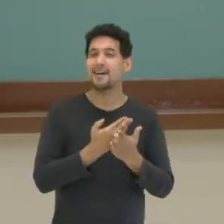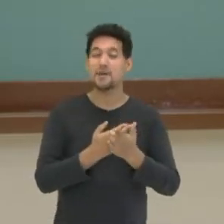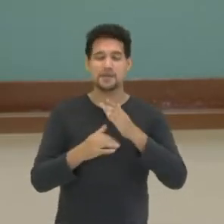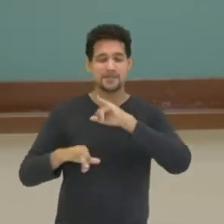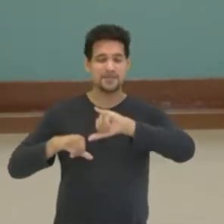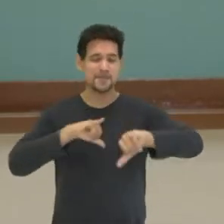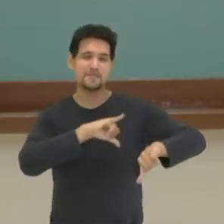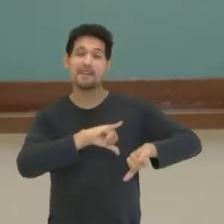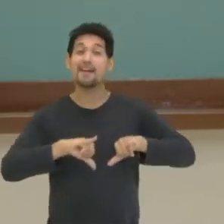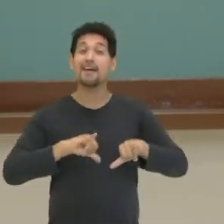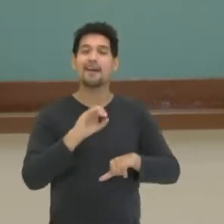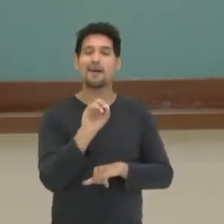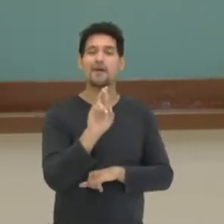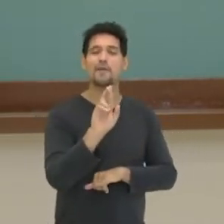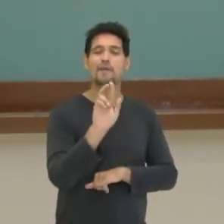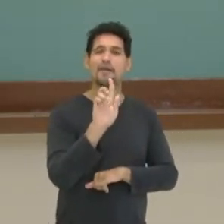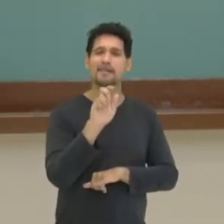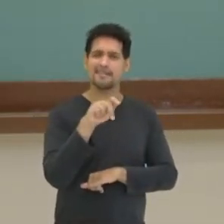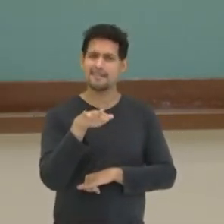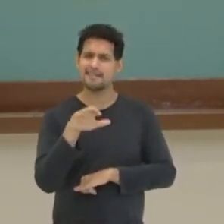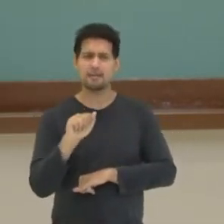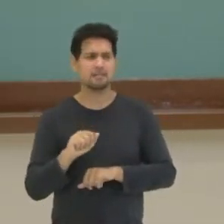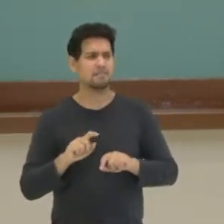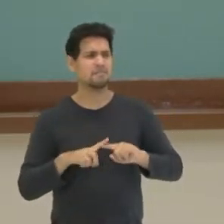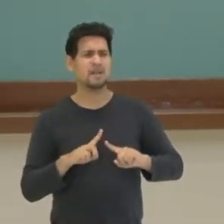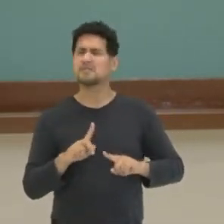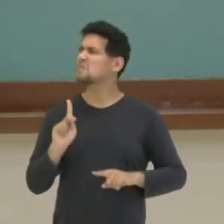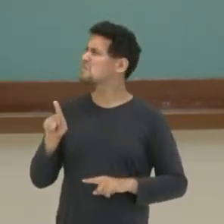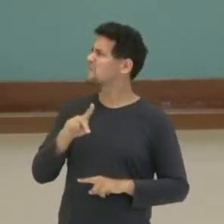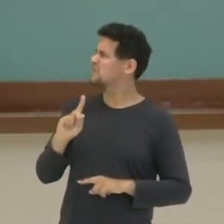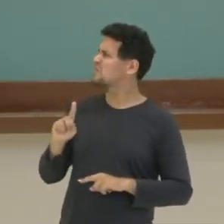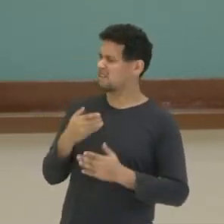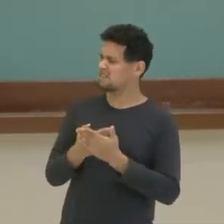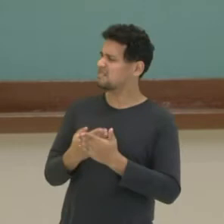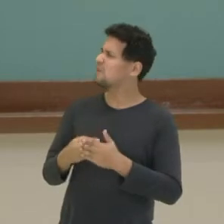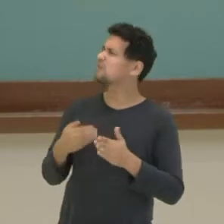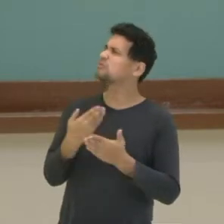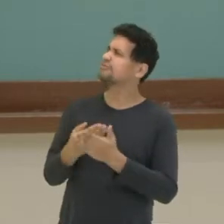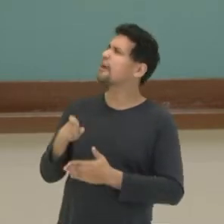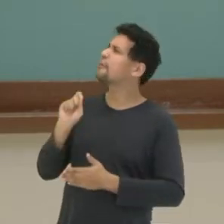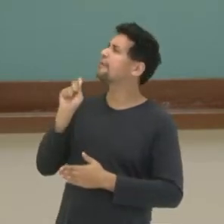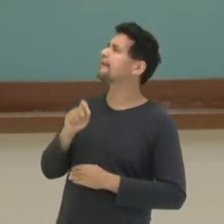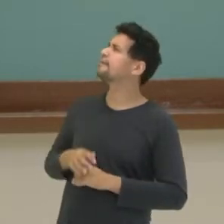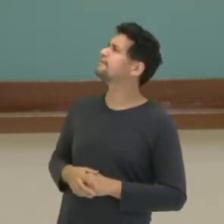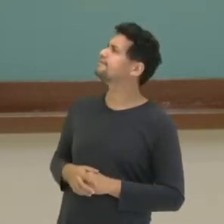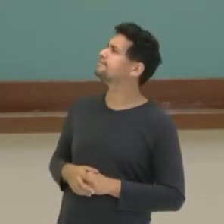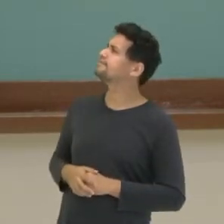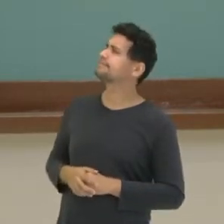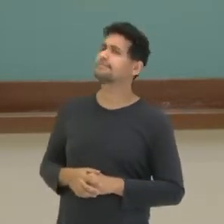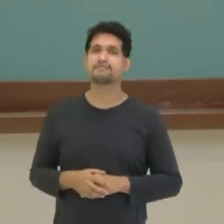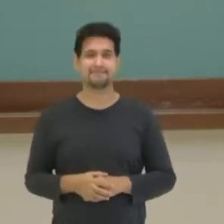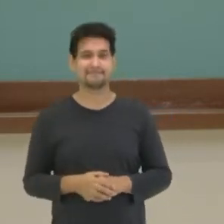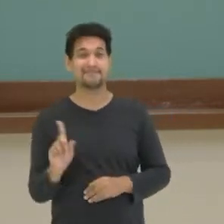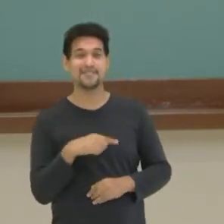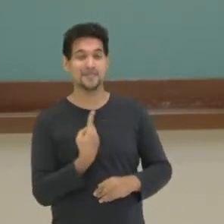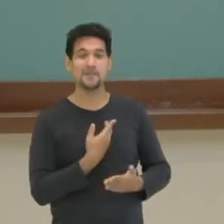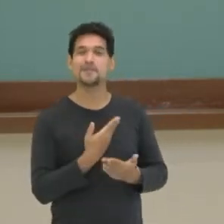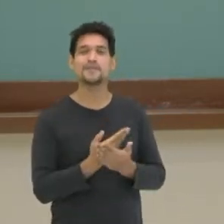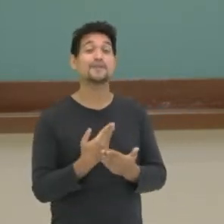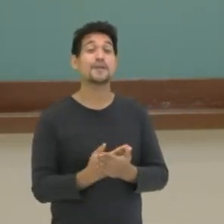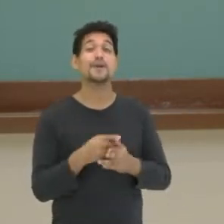Química Orgânica. Professor, nesta aula nós vamos estudar sobre o quê? Estudaremos